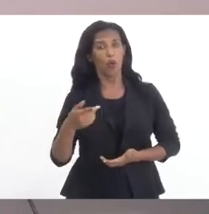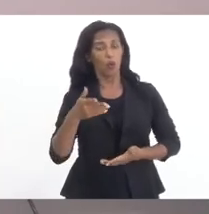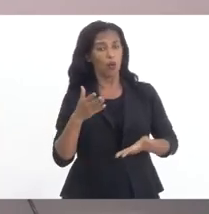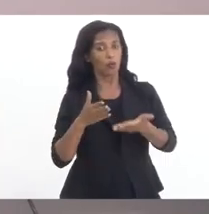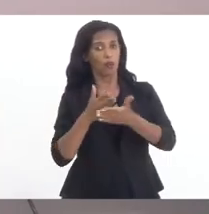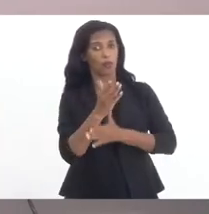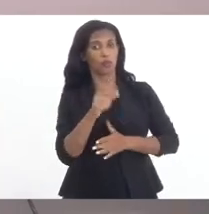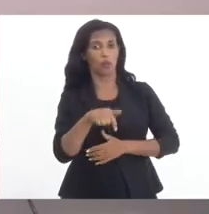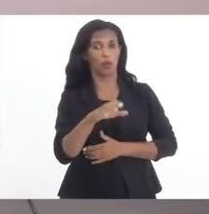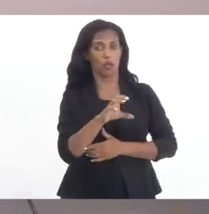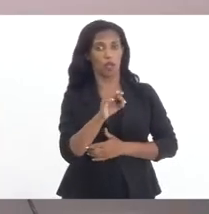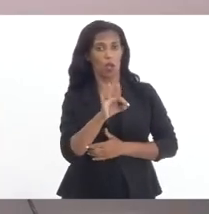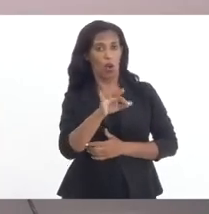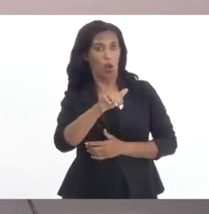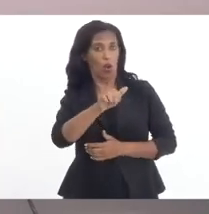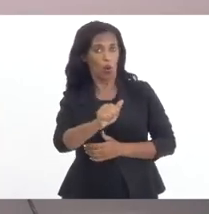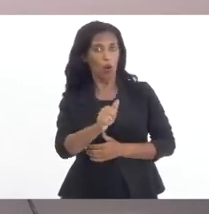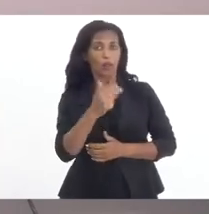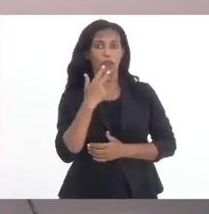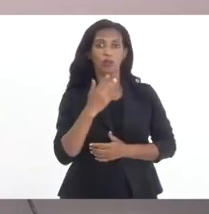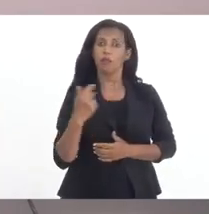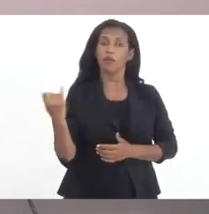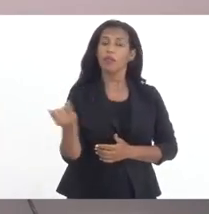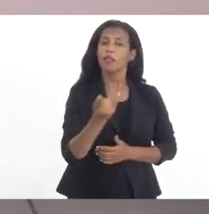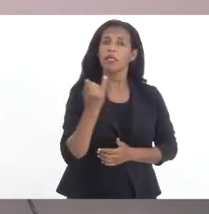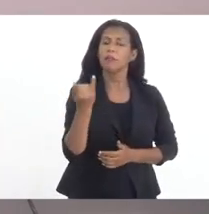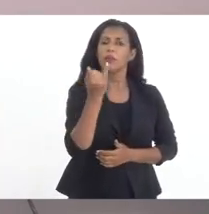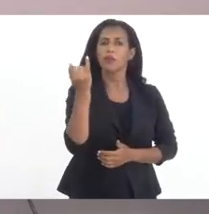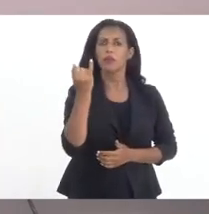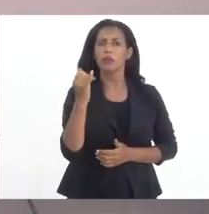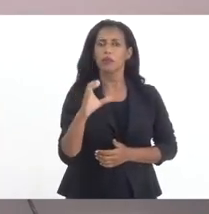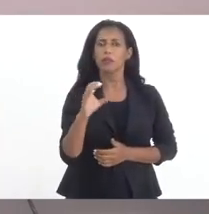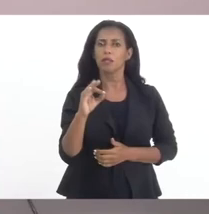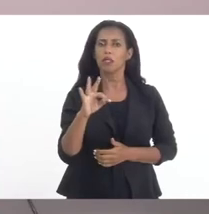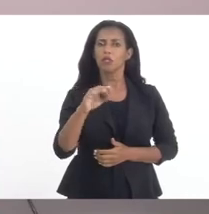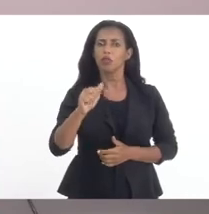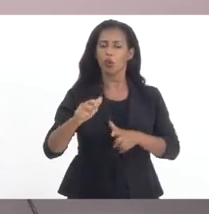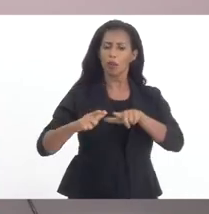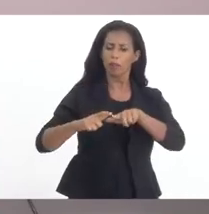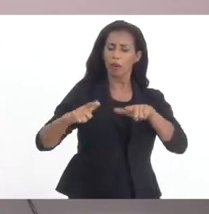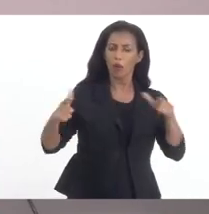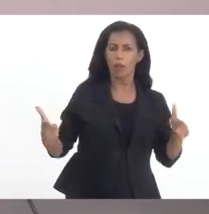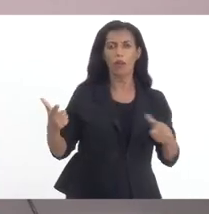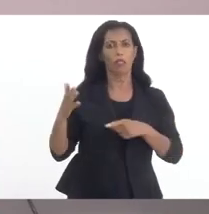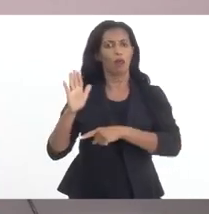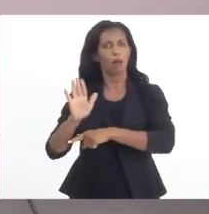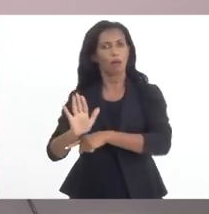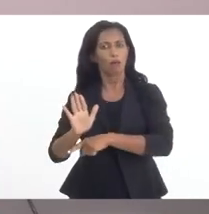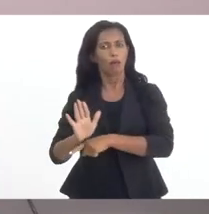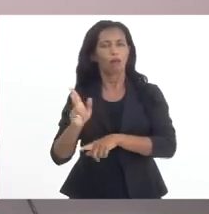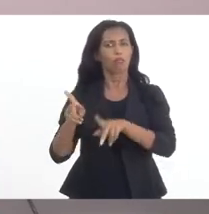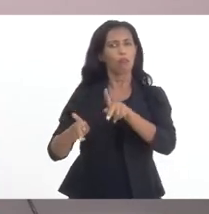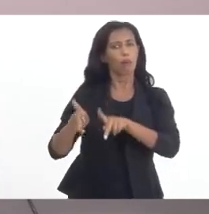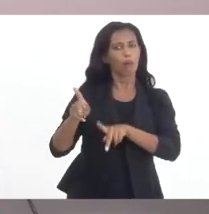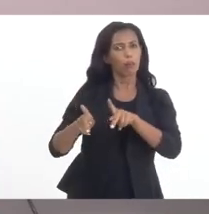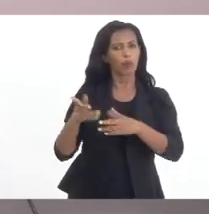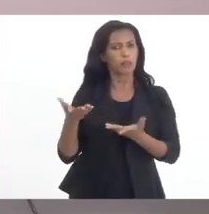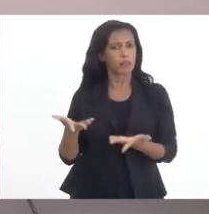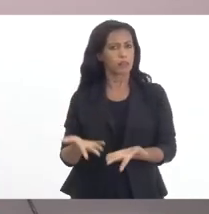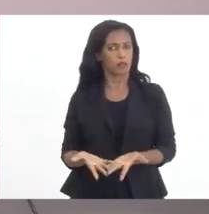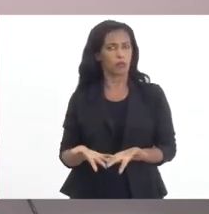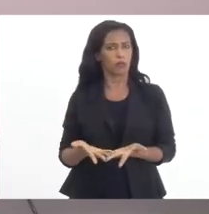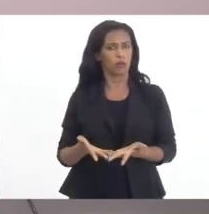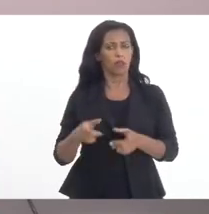Flávio? Nós aprovamos da importância das cotas para ampliar o atendimento da população